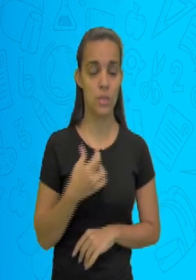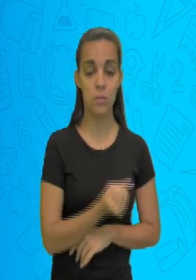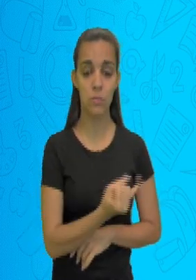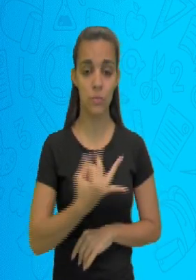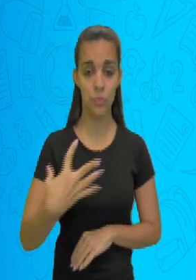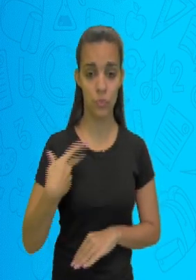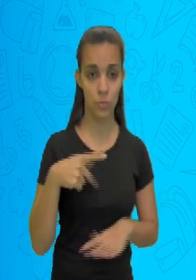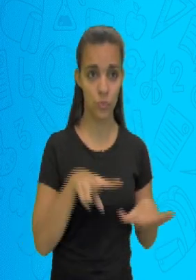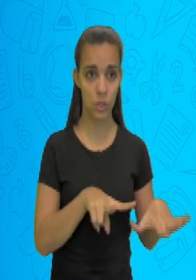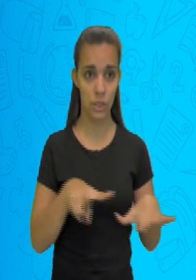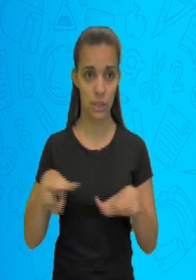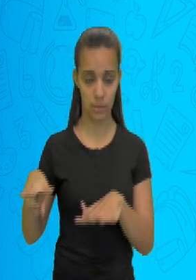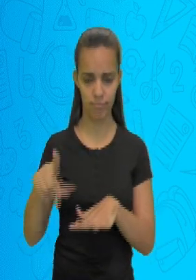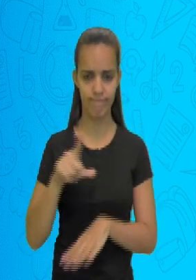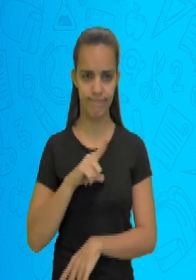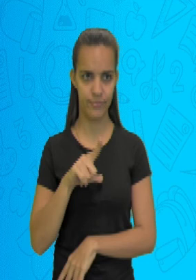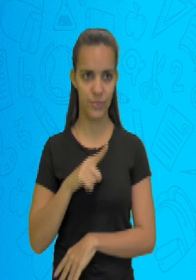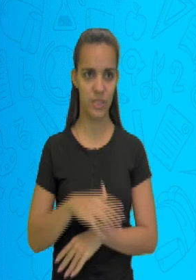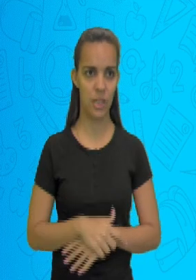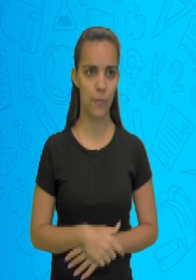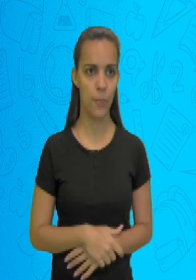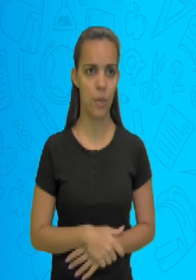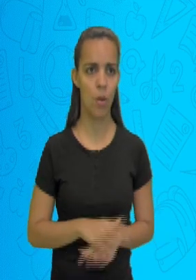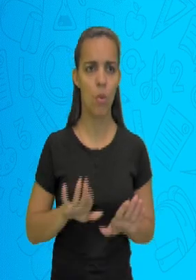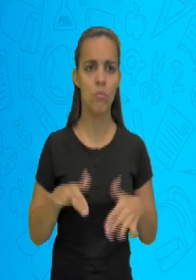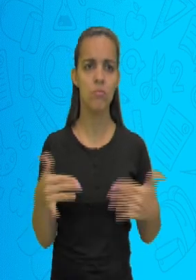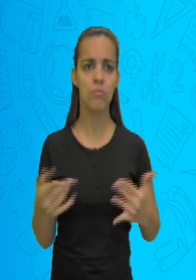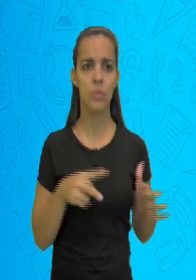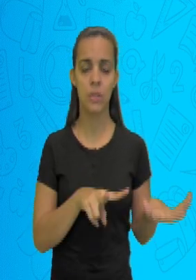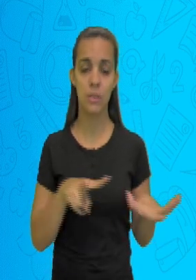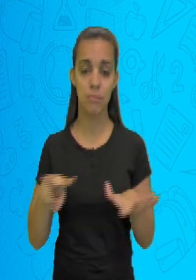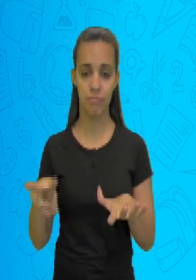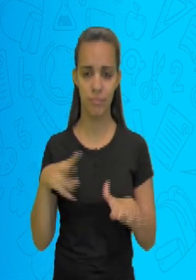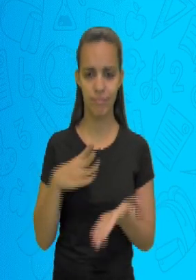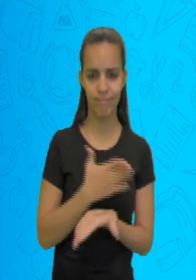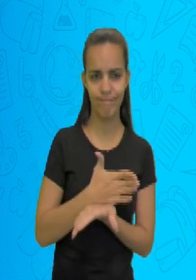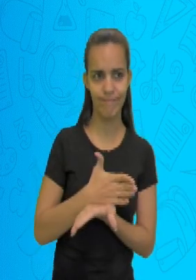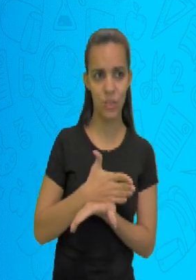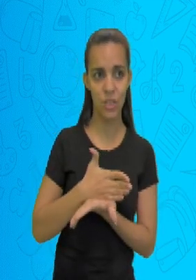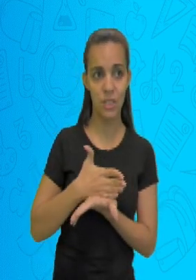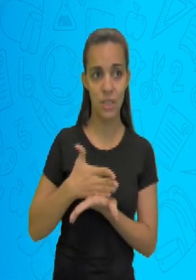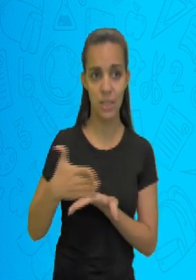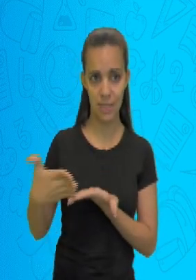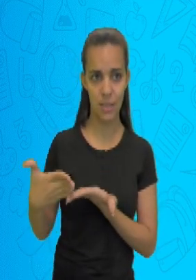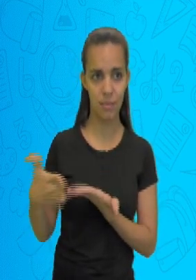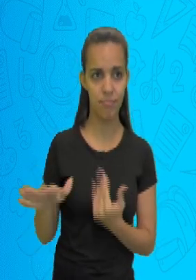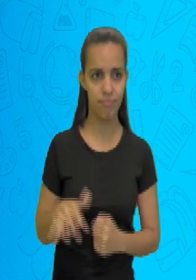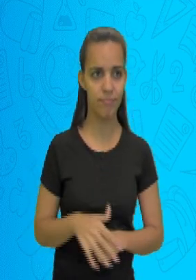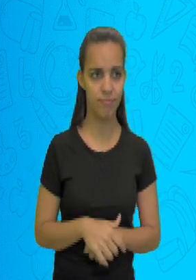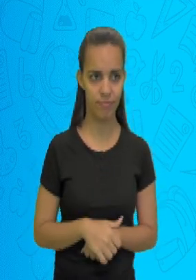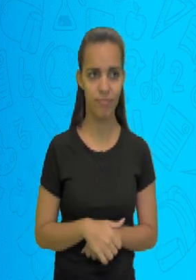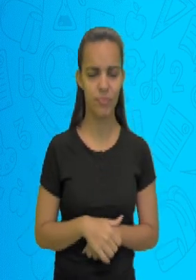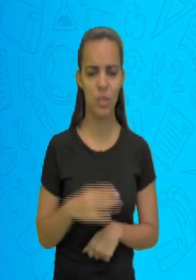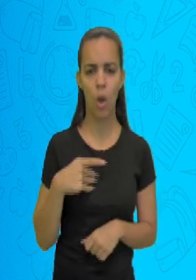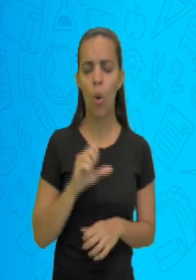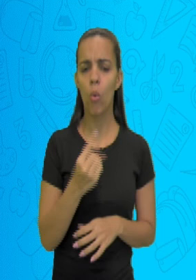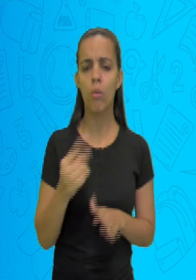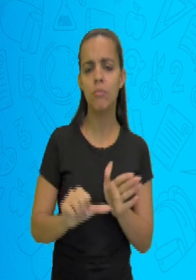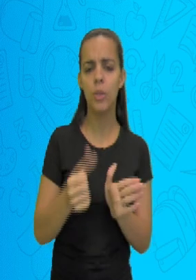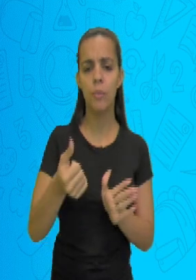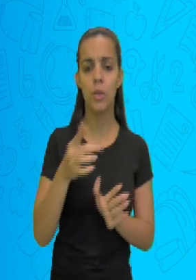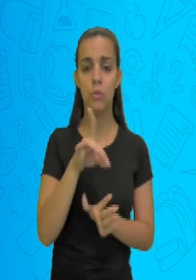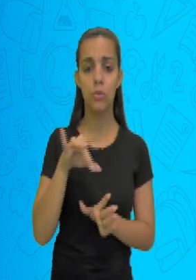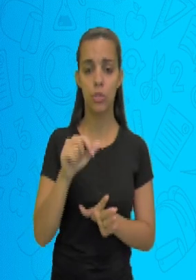quantas semanas ele tem, quantos dias qual dia da semana ele inicia, qual é o primeiro dia